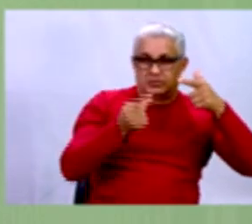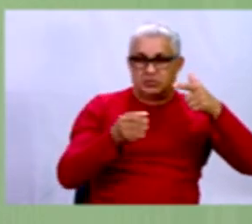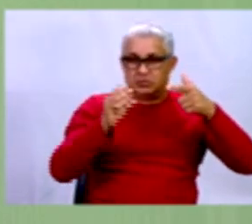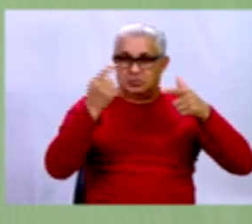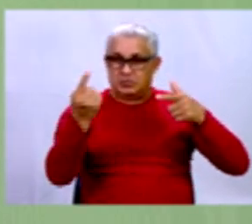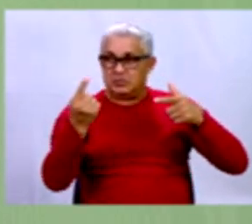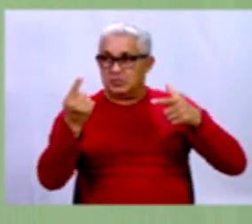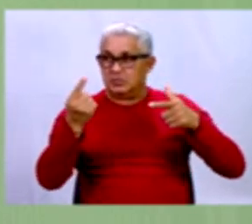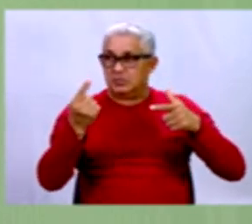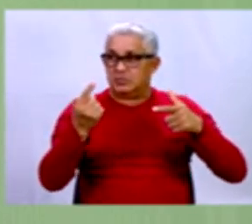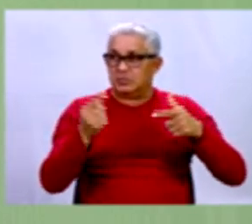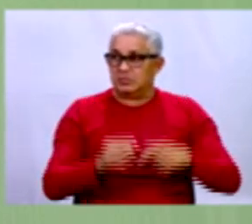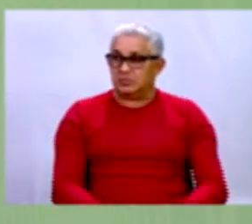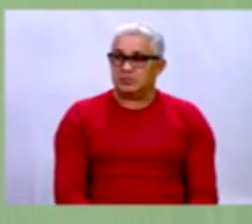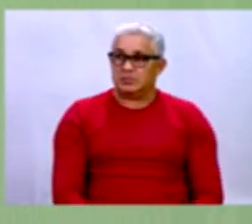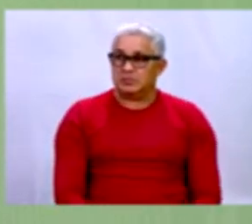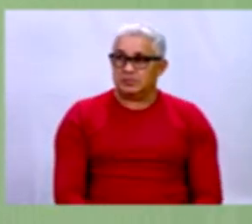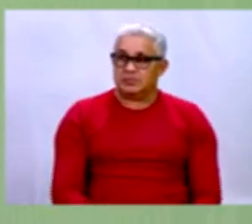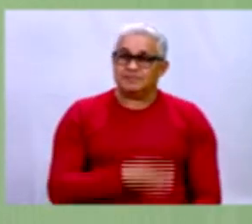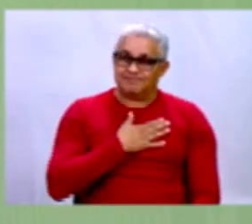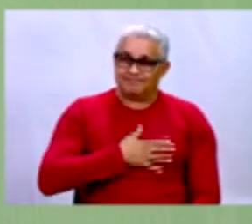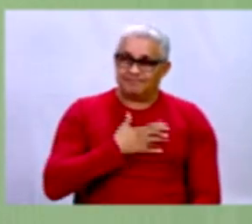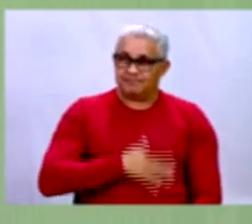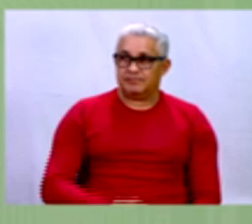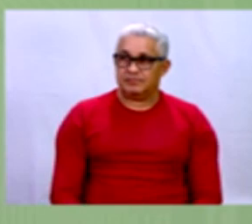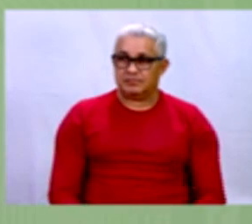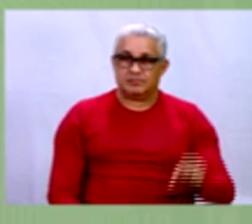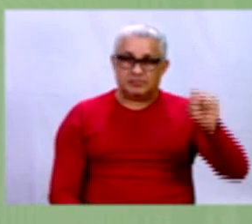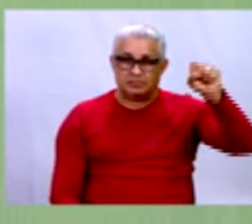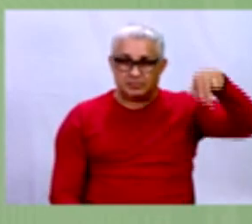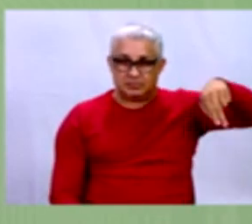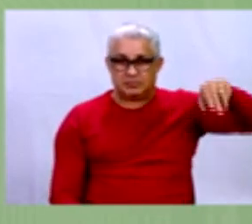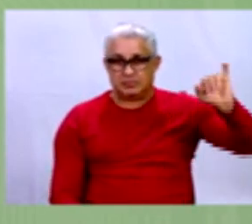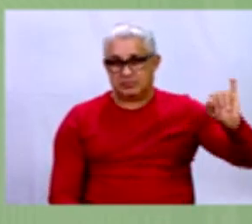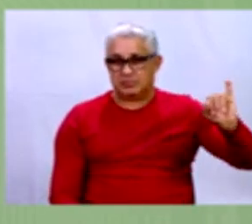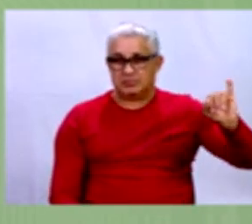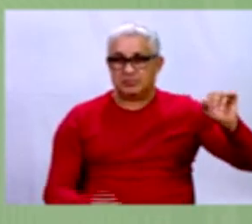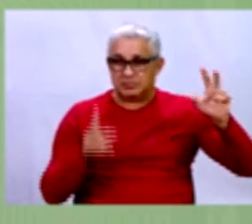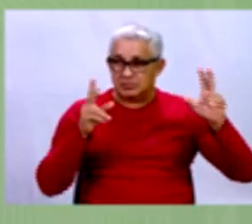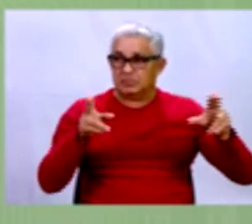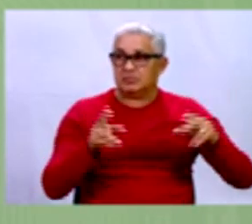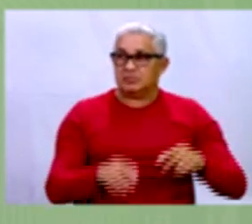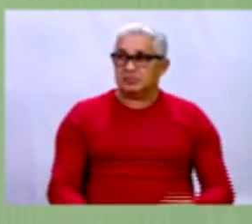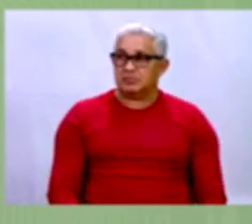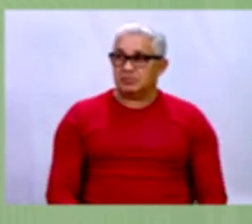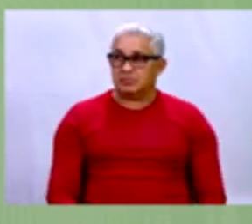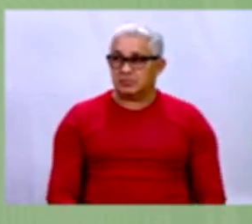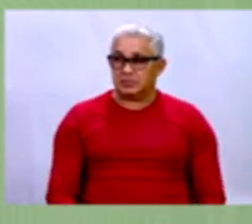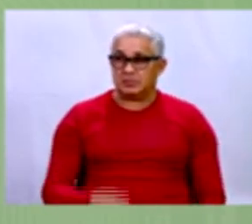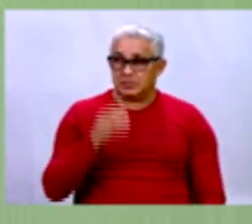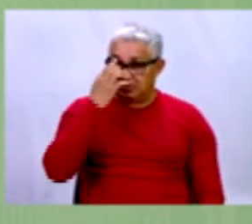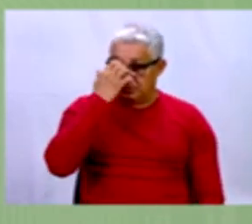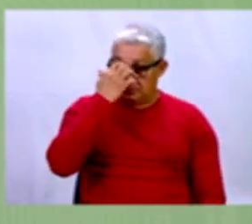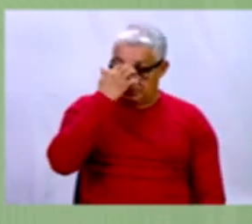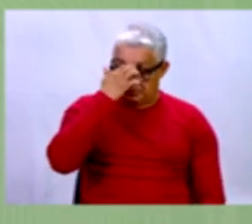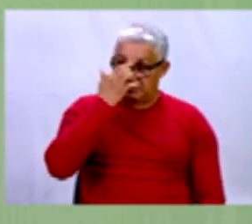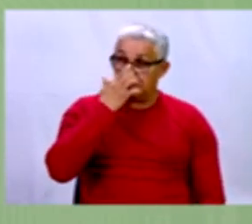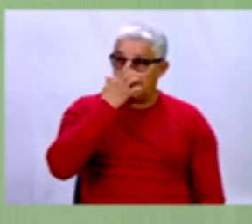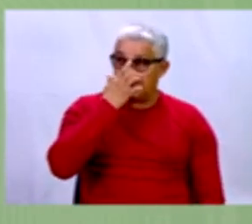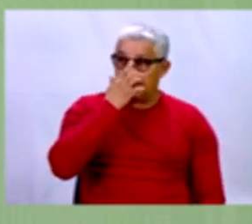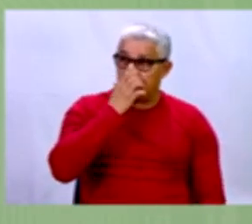mais tranquilo que a fórmula do ANI, né? Então, a gente tem SNI igual. Quando a gente faz 1